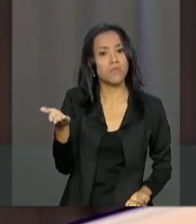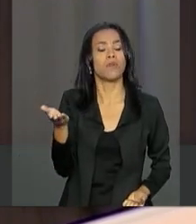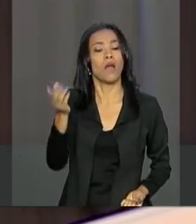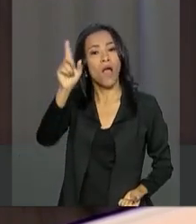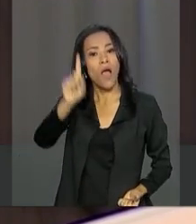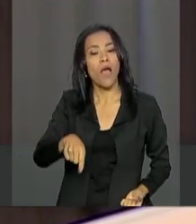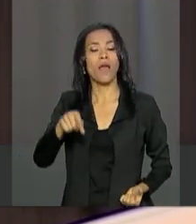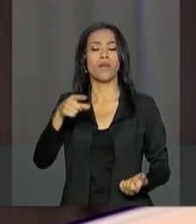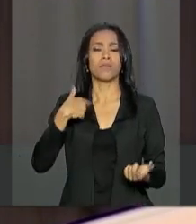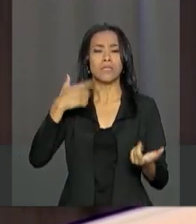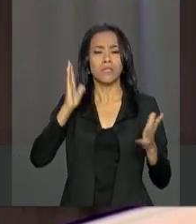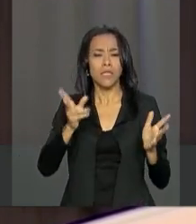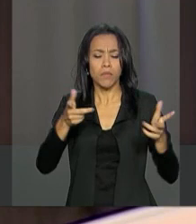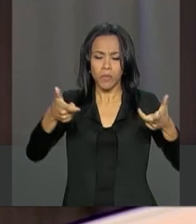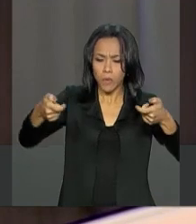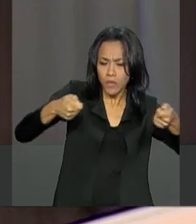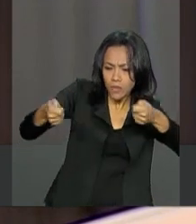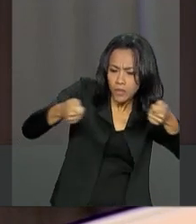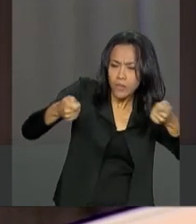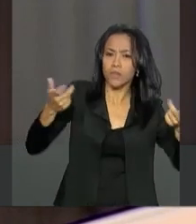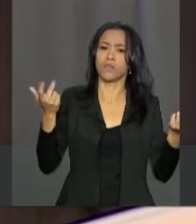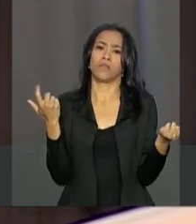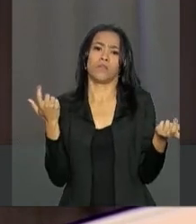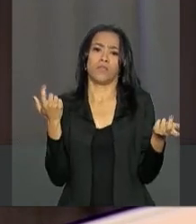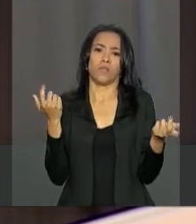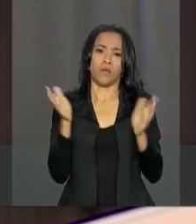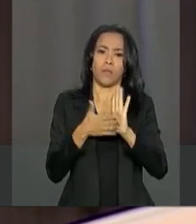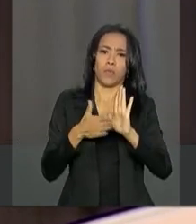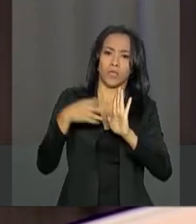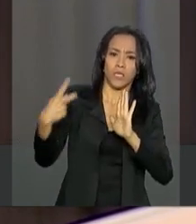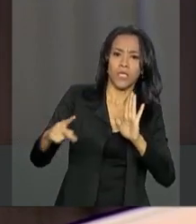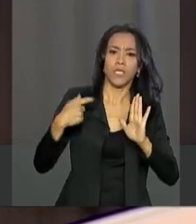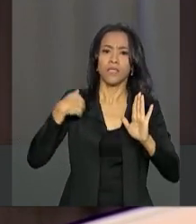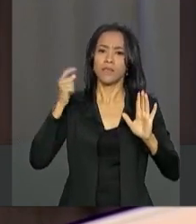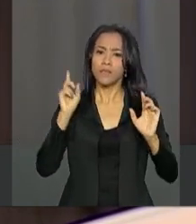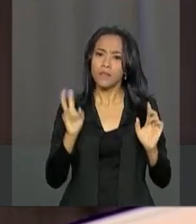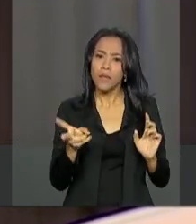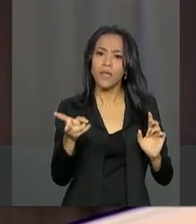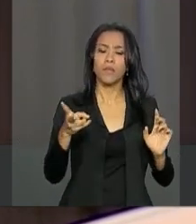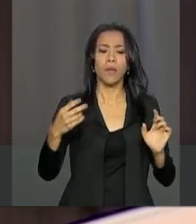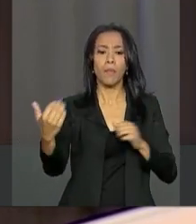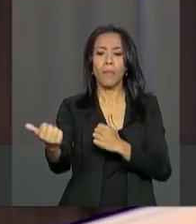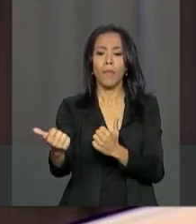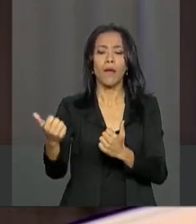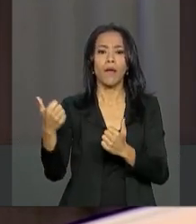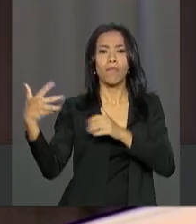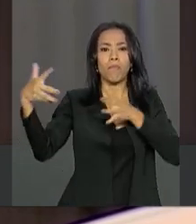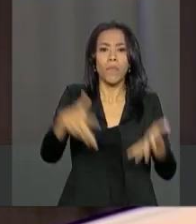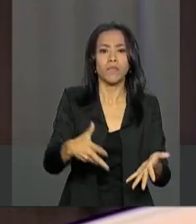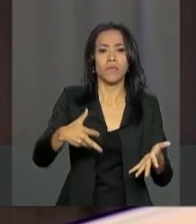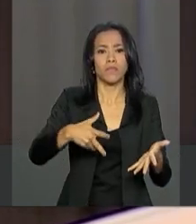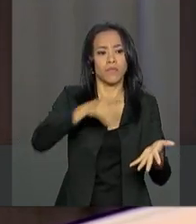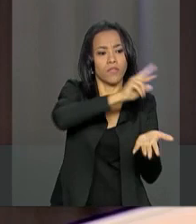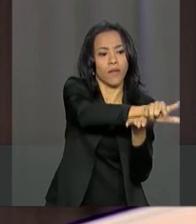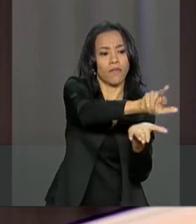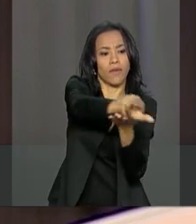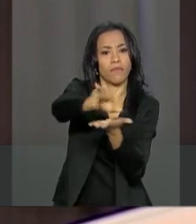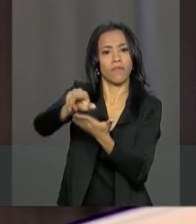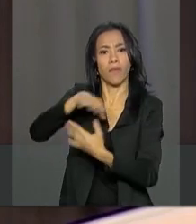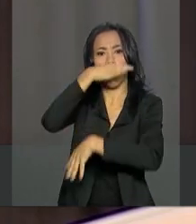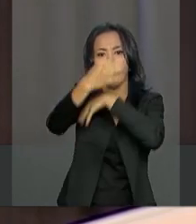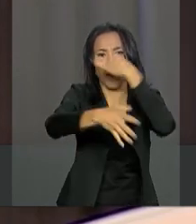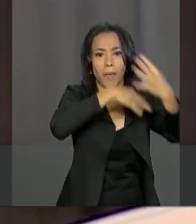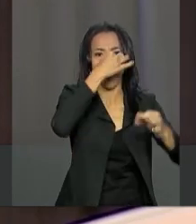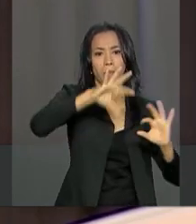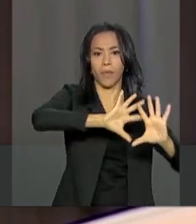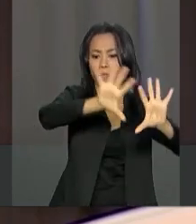da ponderação, da moderação, do equilíbrio, do tempero das várias correntes que existem no